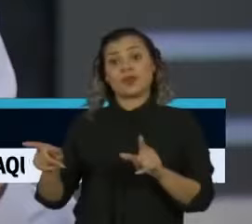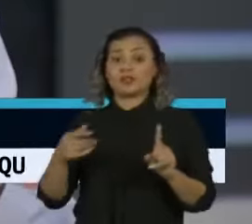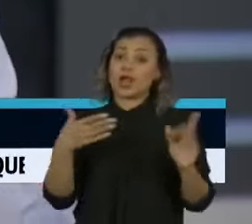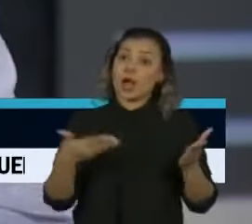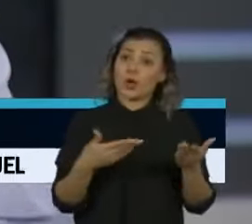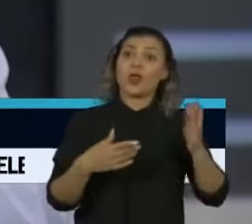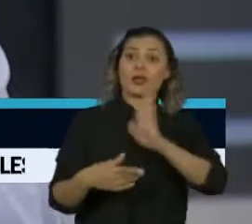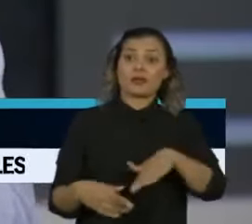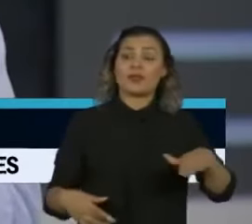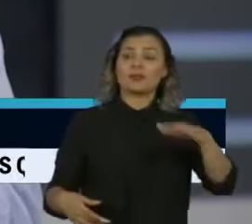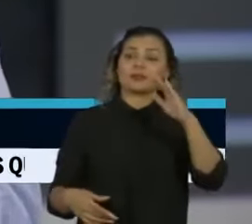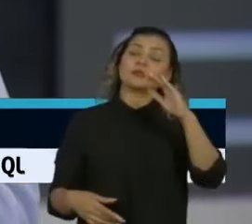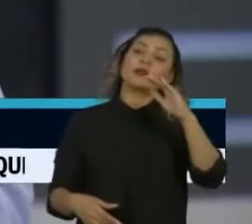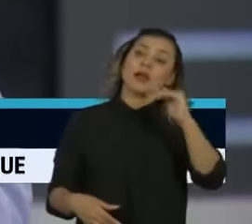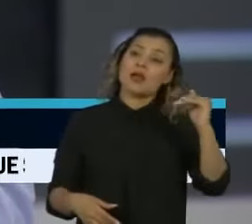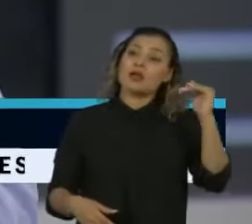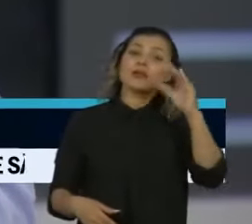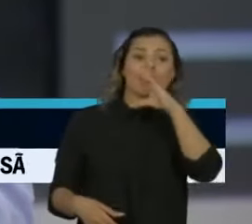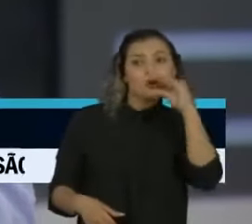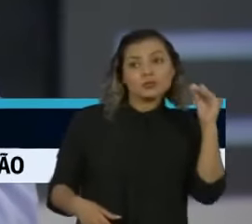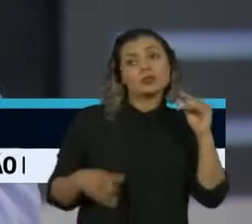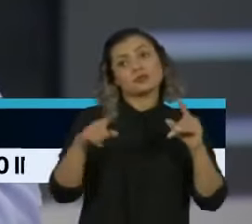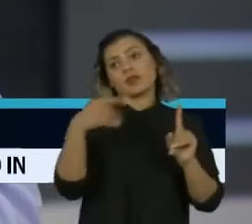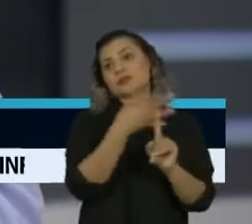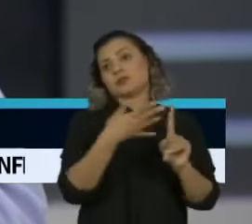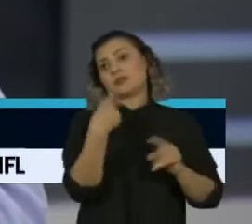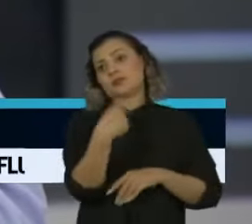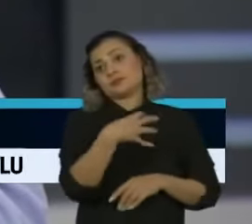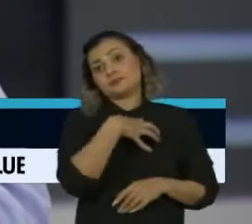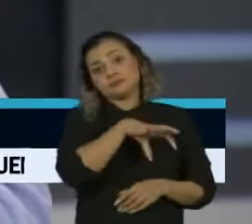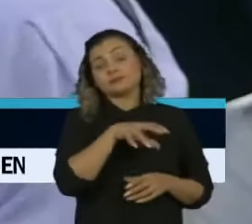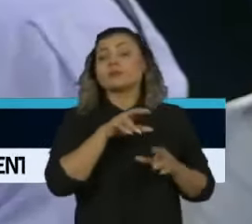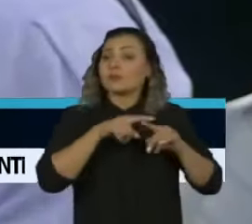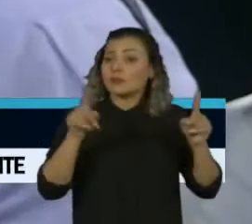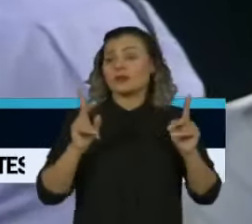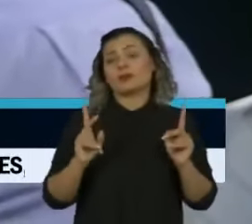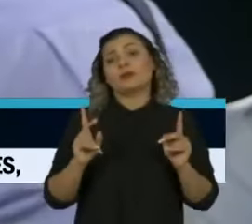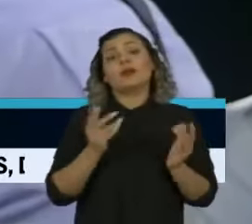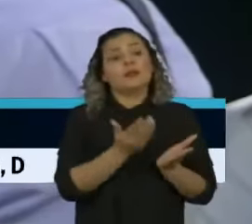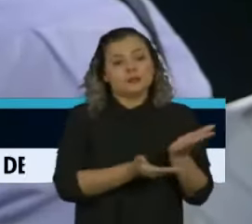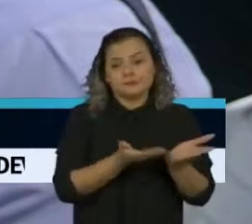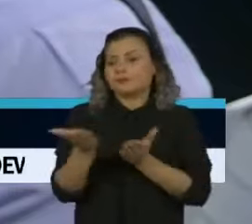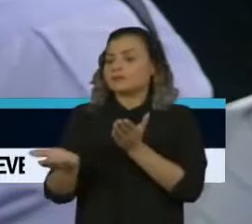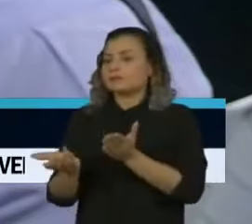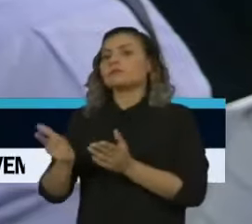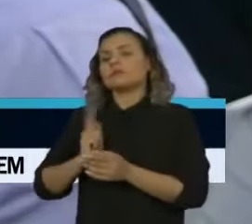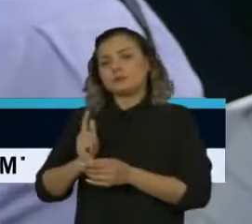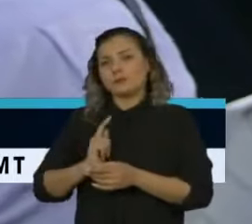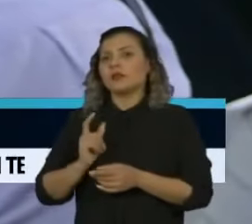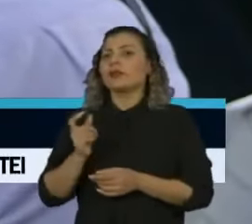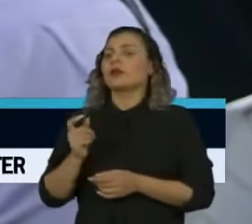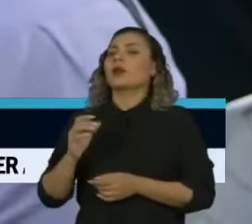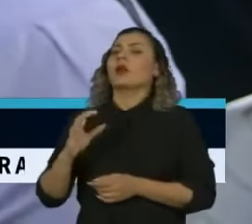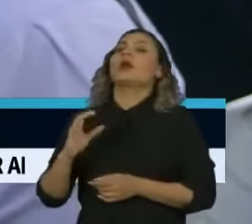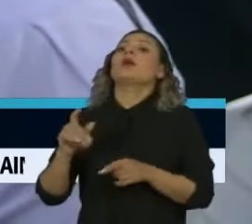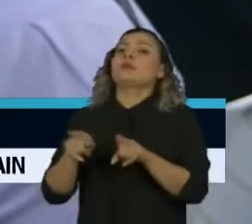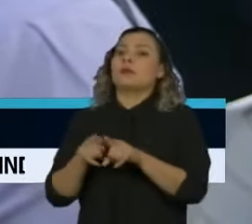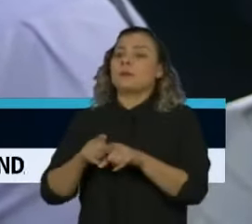está acontecendo. E já tem um encaminhamento de tratamento. É